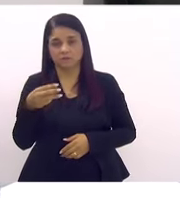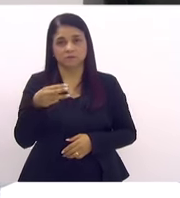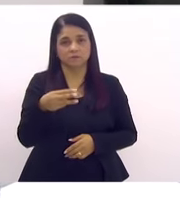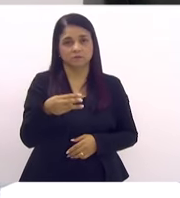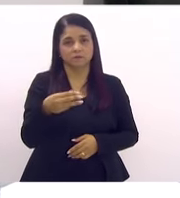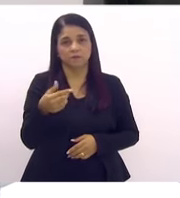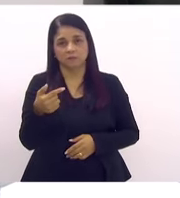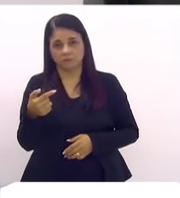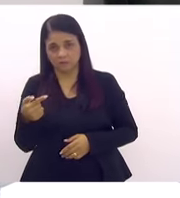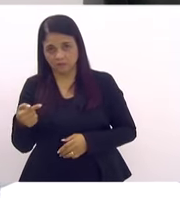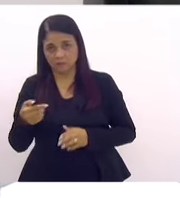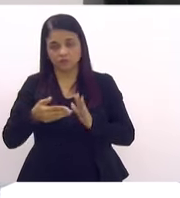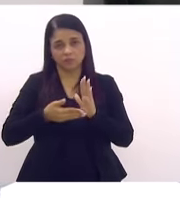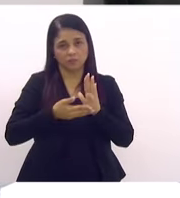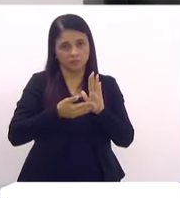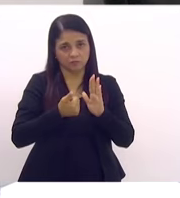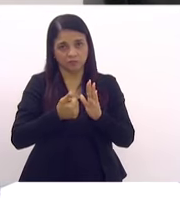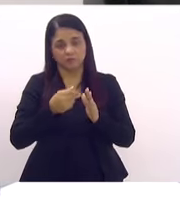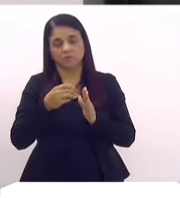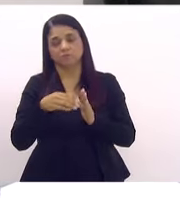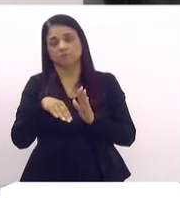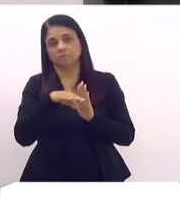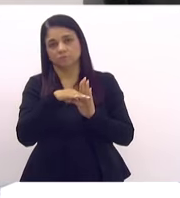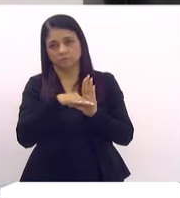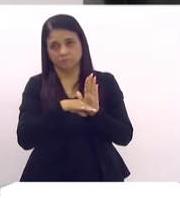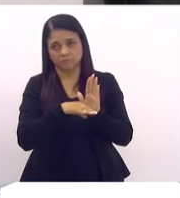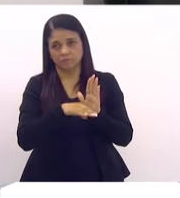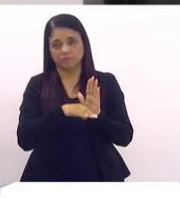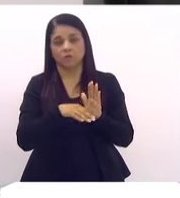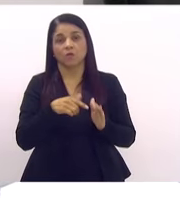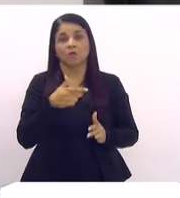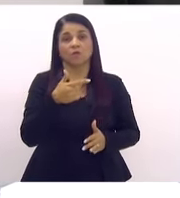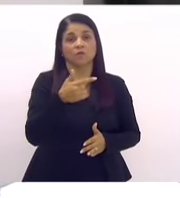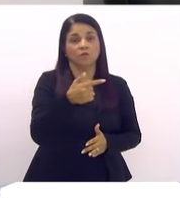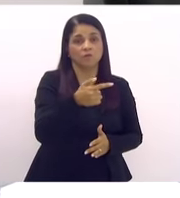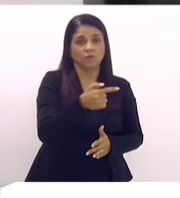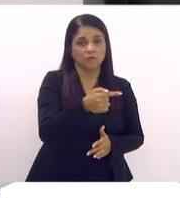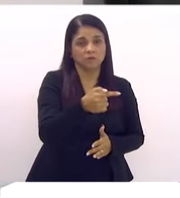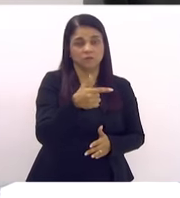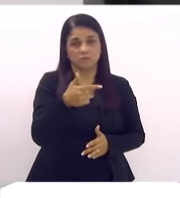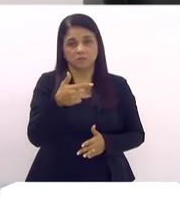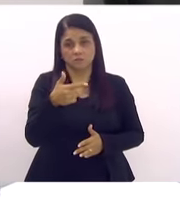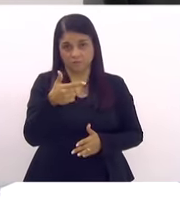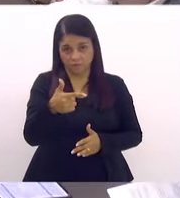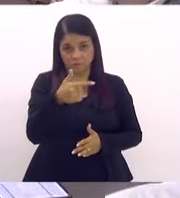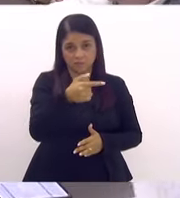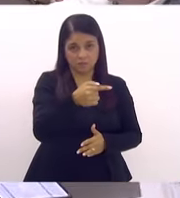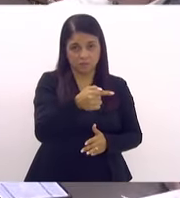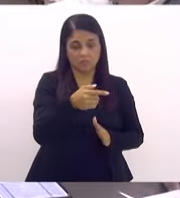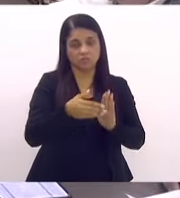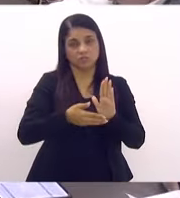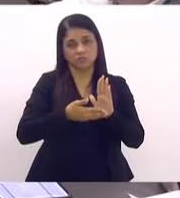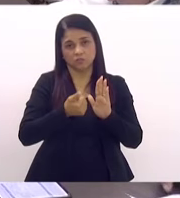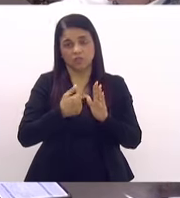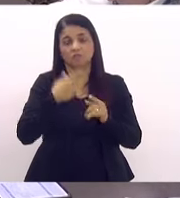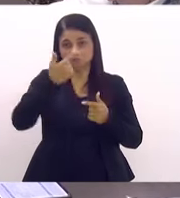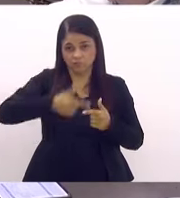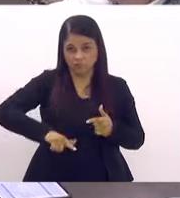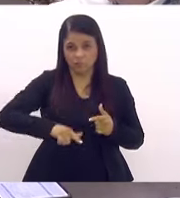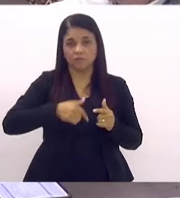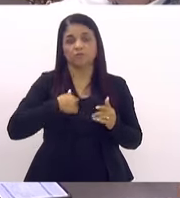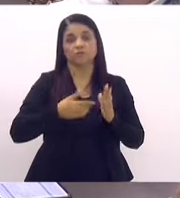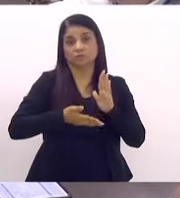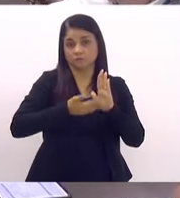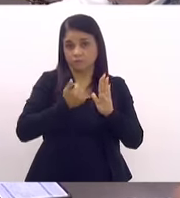o 37 retirado de pauta. E o 27 agora também retirado de pauta. Repetindo, retirados